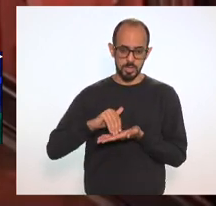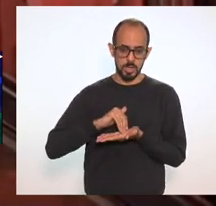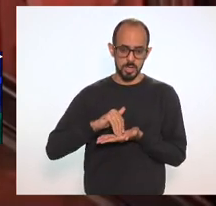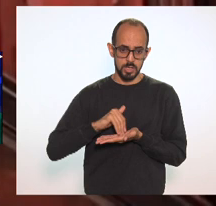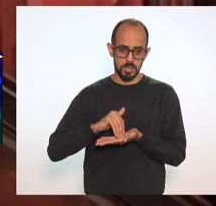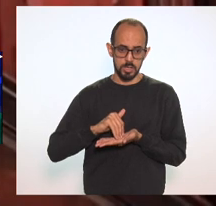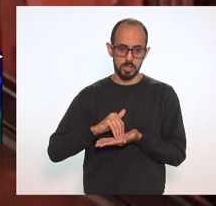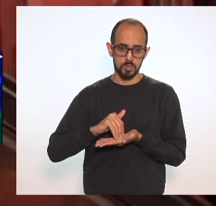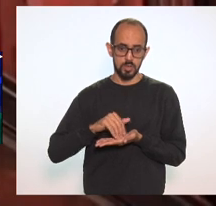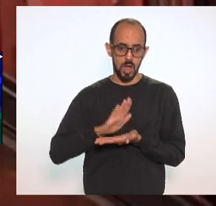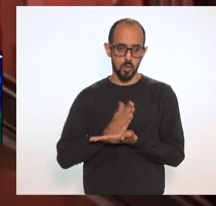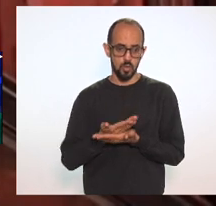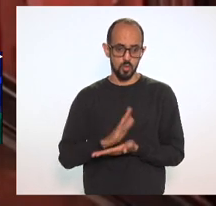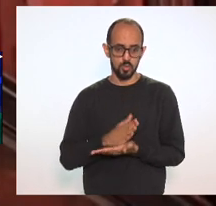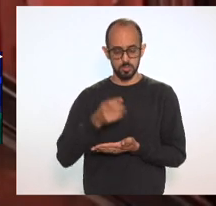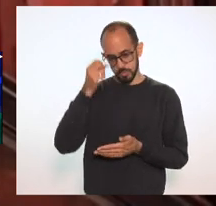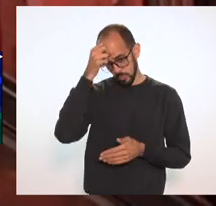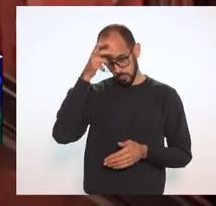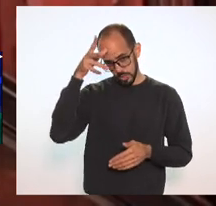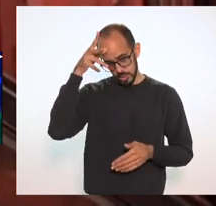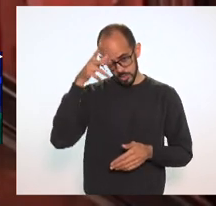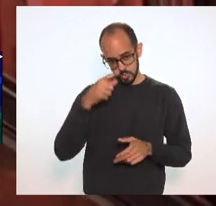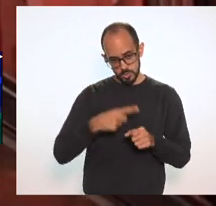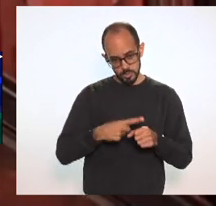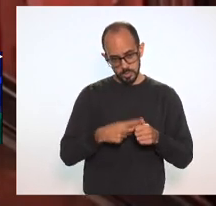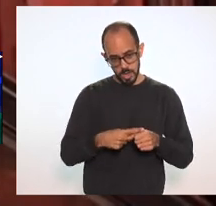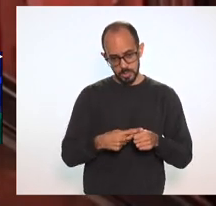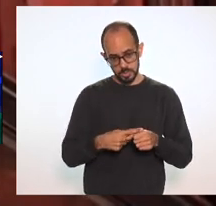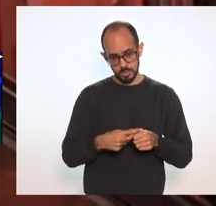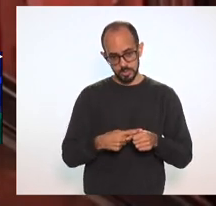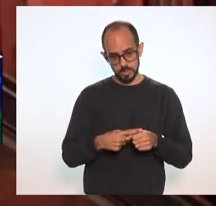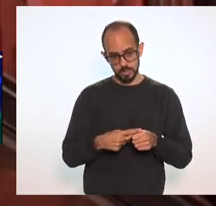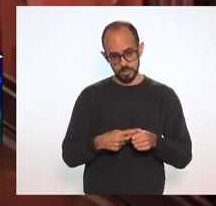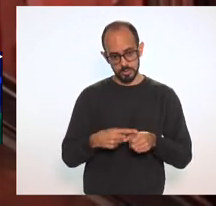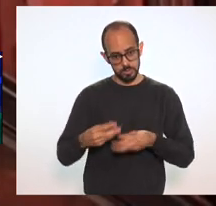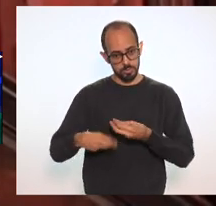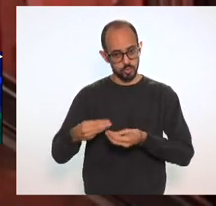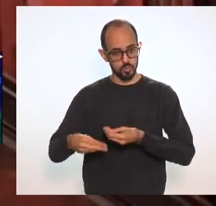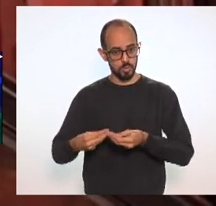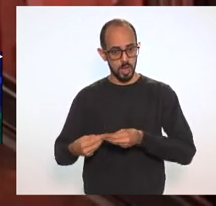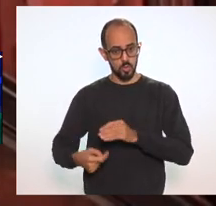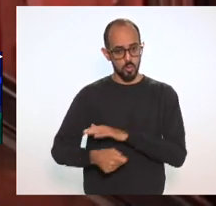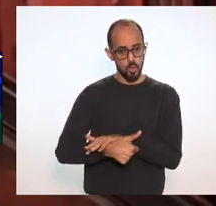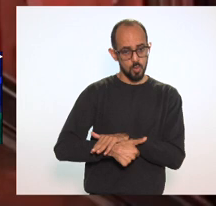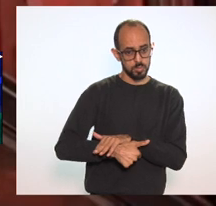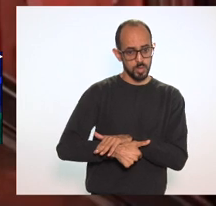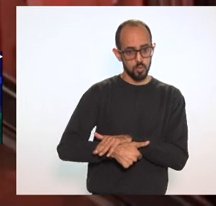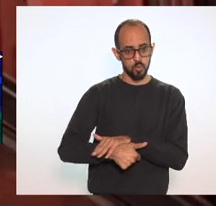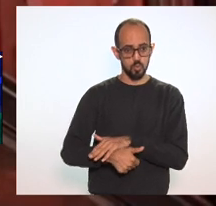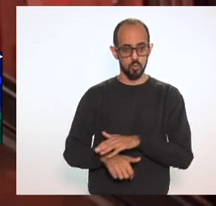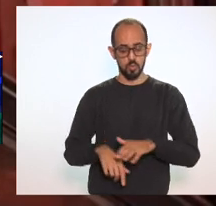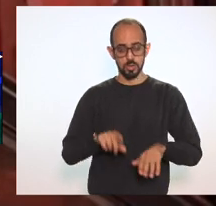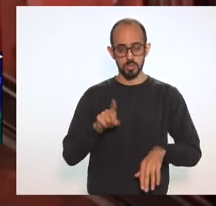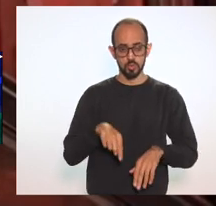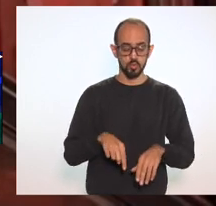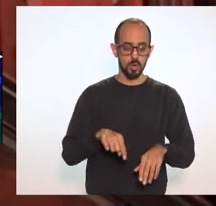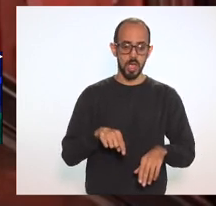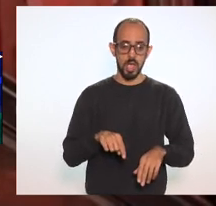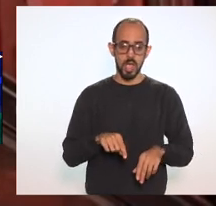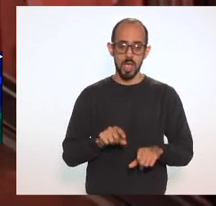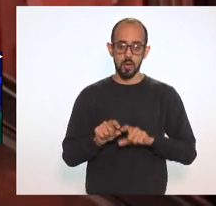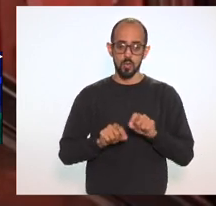alguns municípios prefeitos envolvidos em corrupção e ficou evidenciado